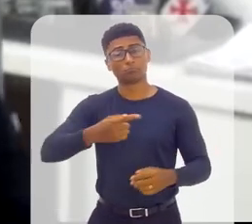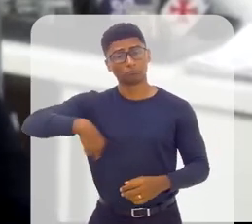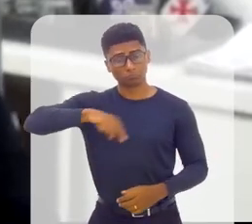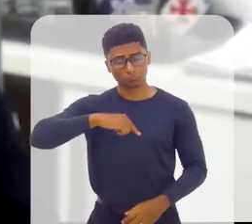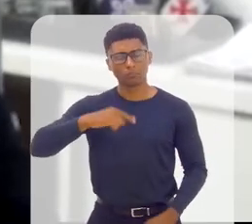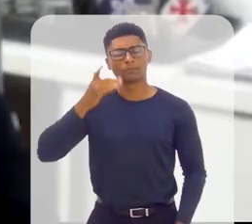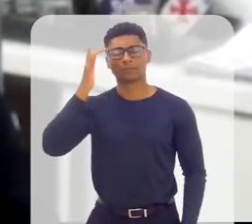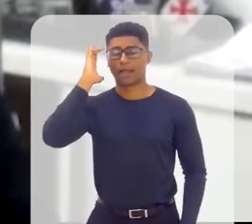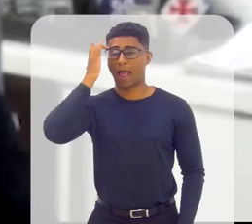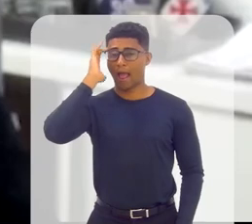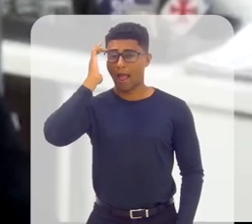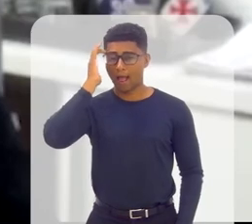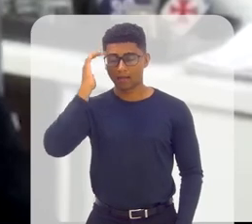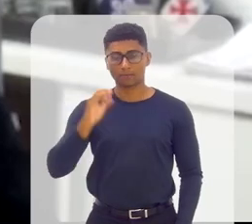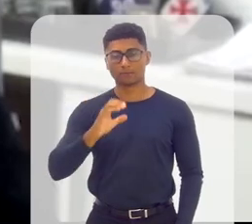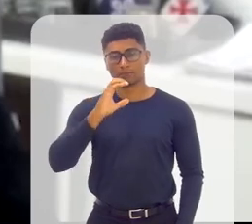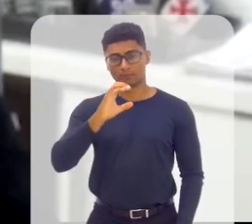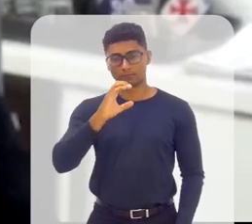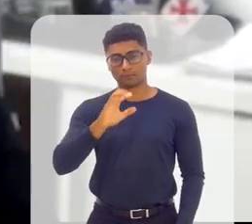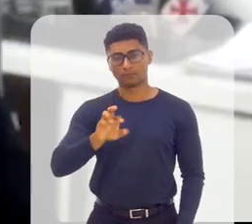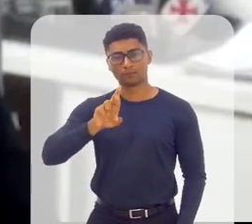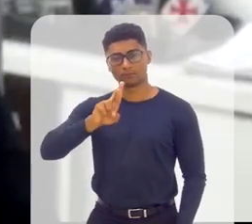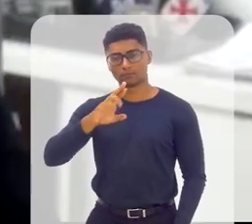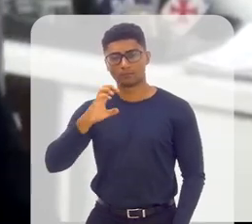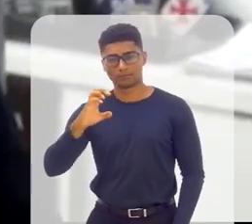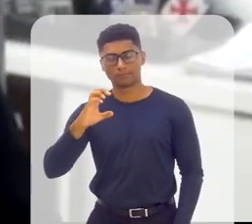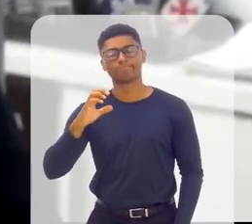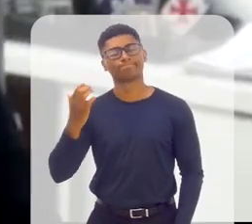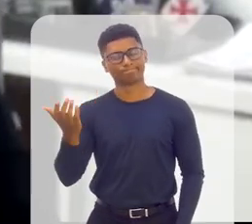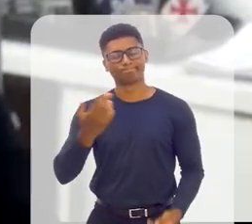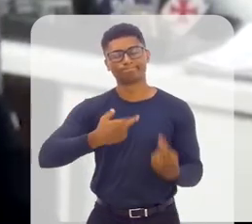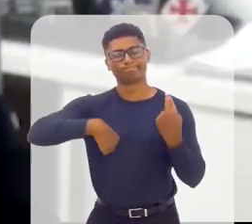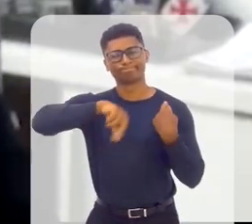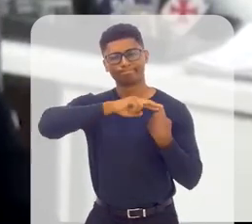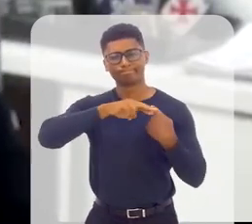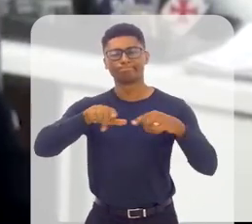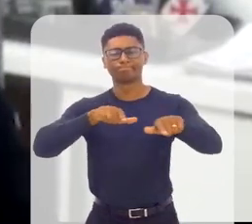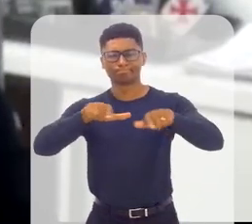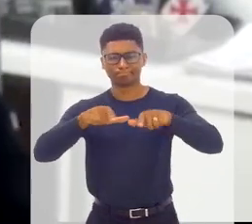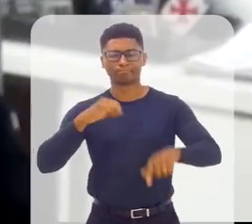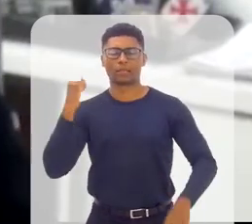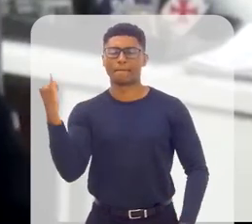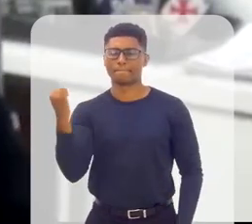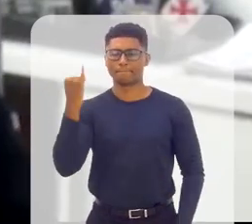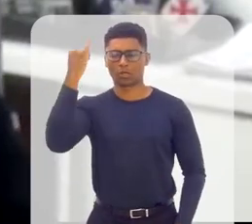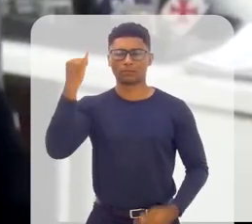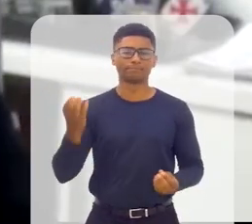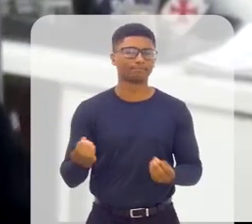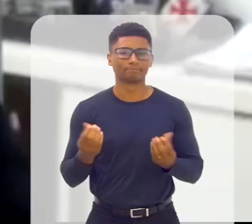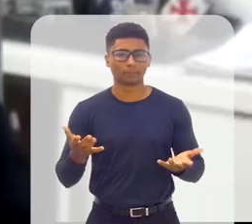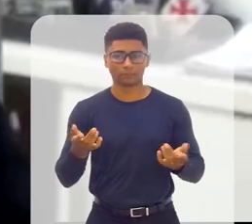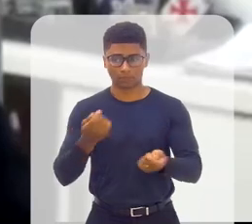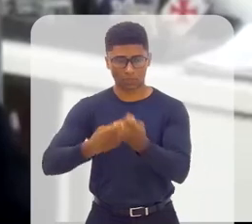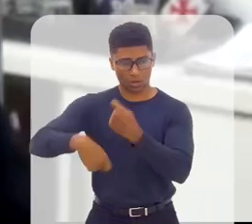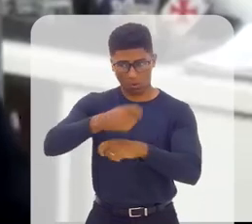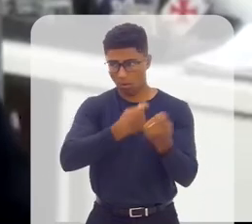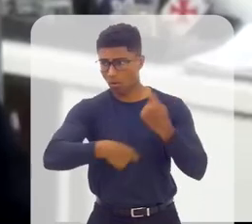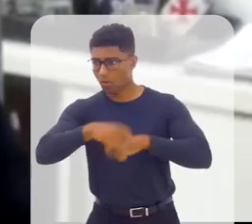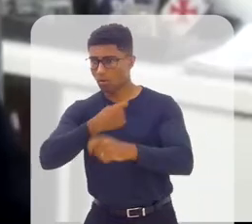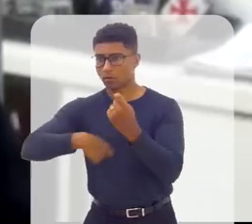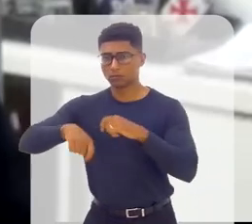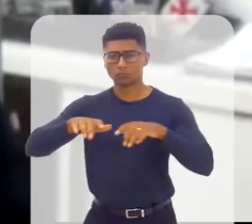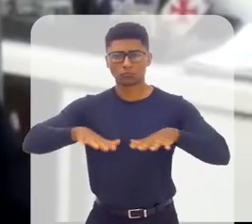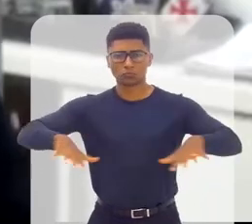gente acredita de verdade que o CRC ele tem um papel preponderante para que esse ambiente de negócios ele